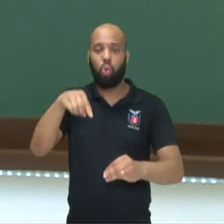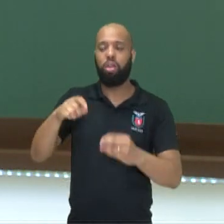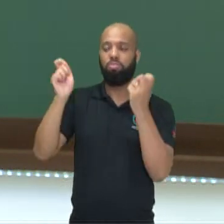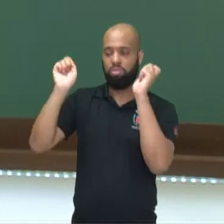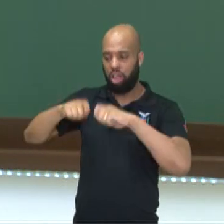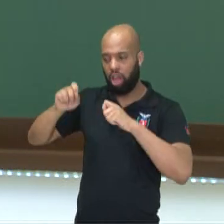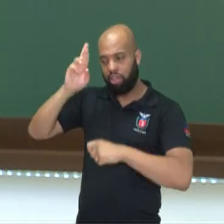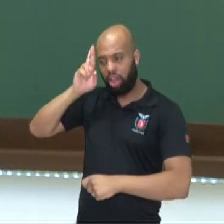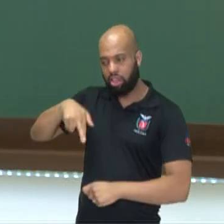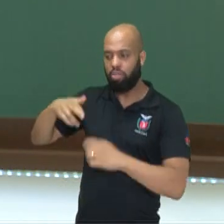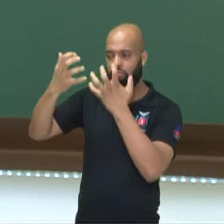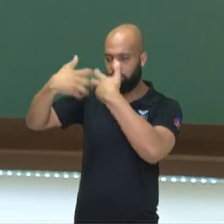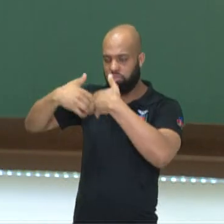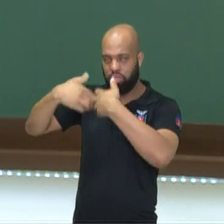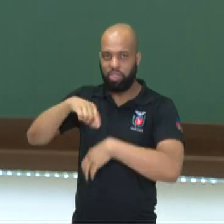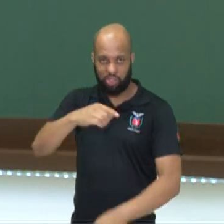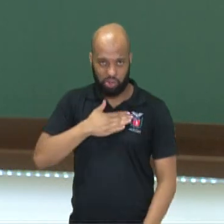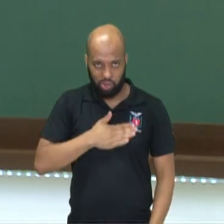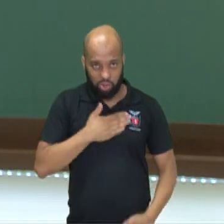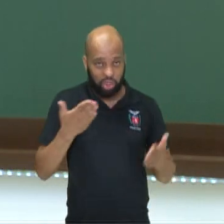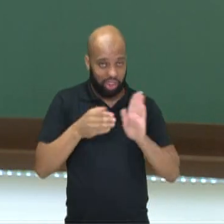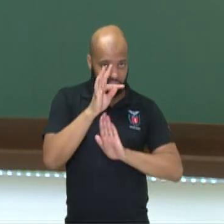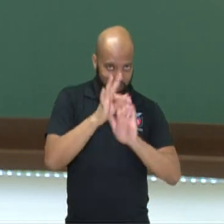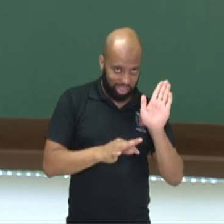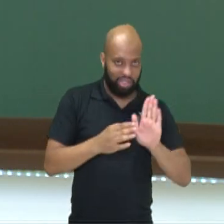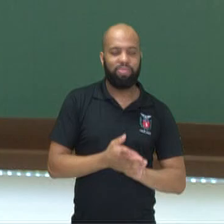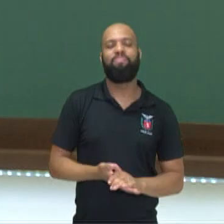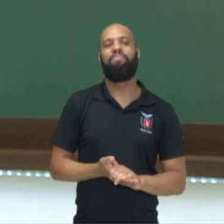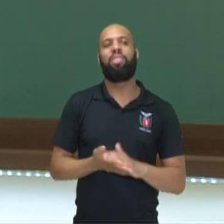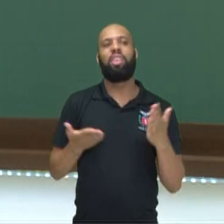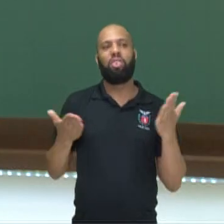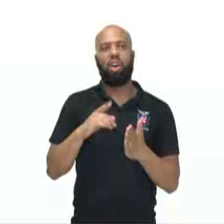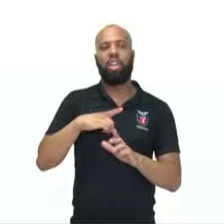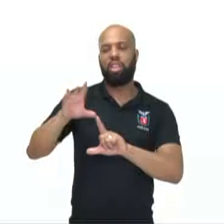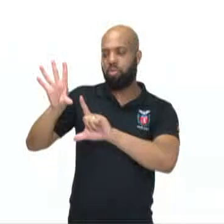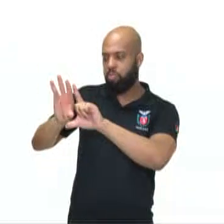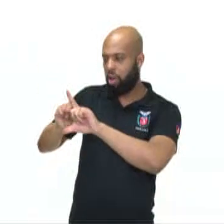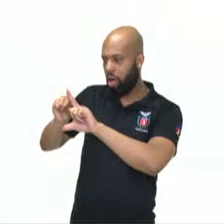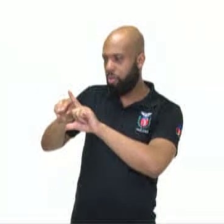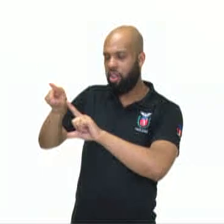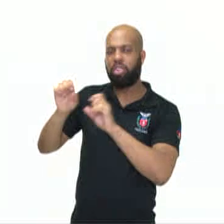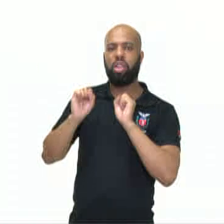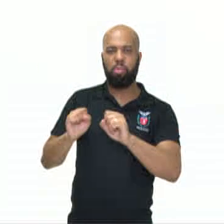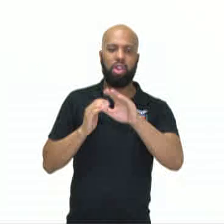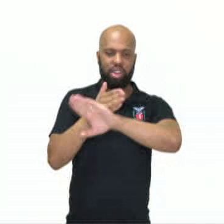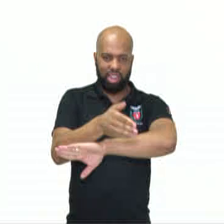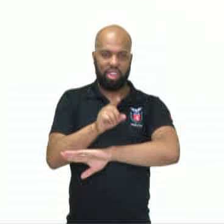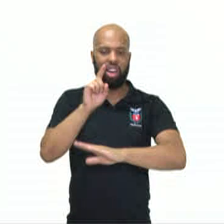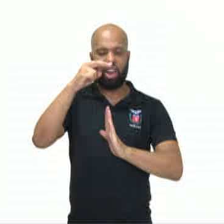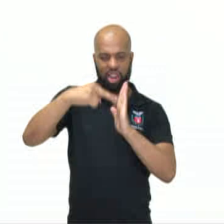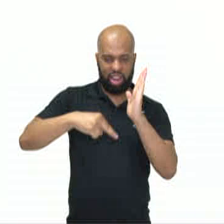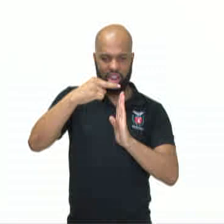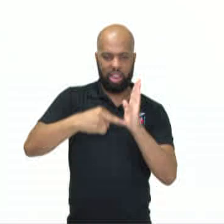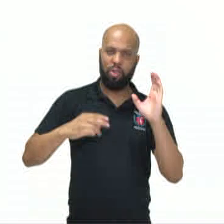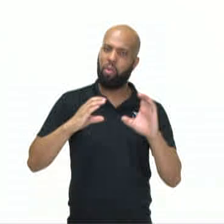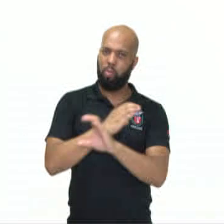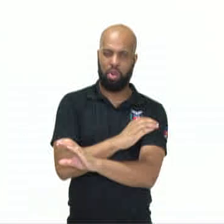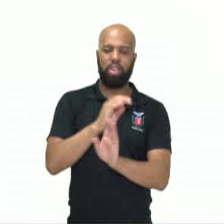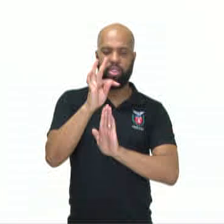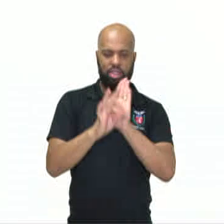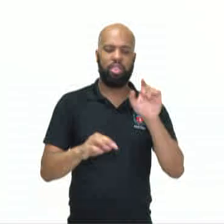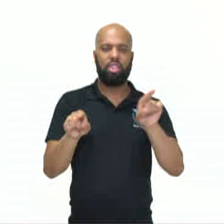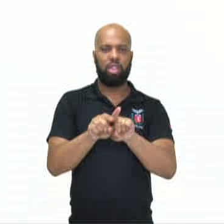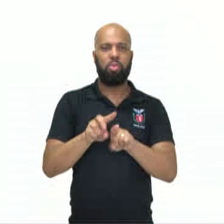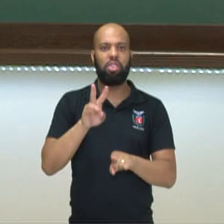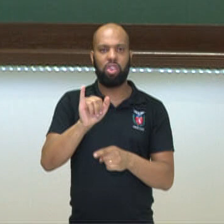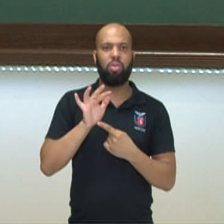sujeitos racionais. Gostou um pouquinho desse texto aí? Então tem o QR Code ali que você pode ler o texto na íntegra, tá? Eu vou